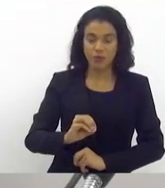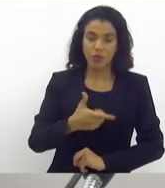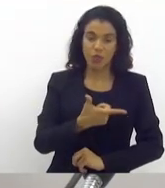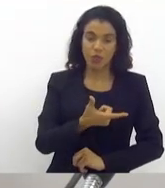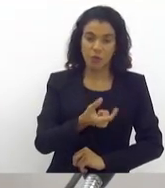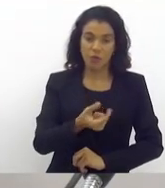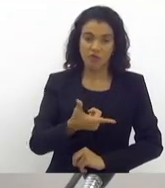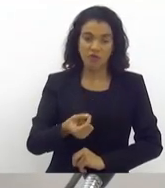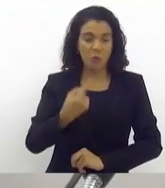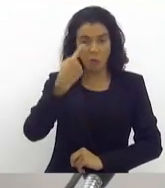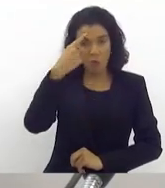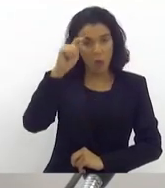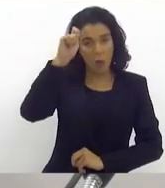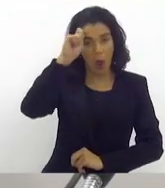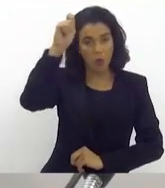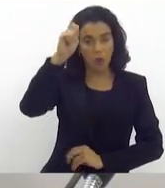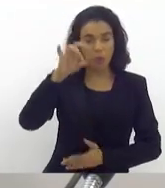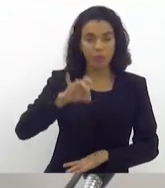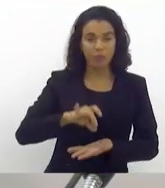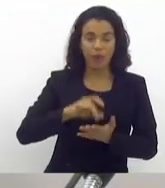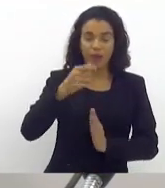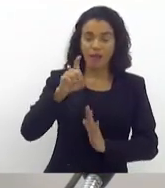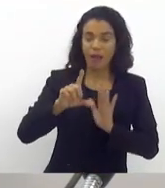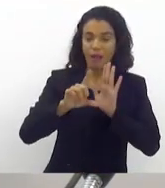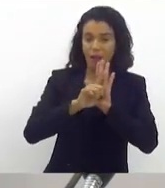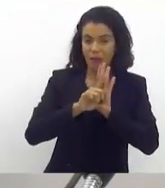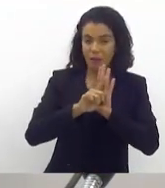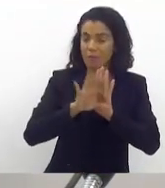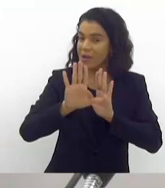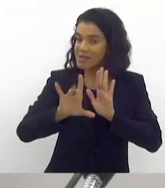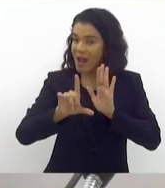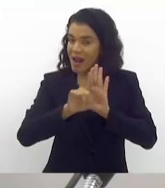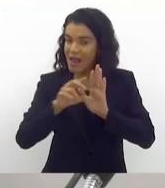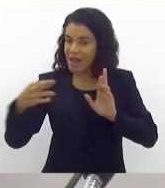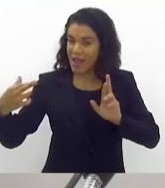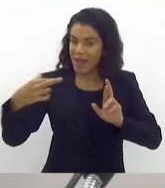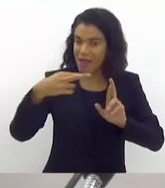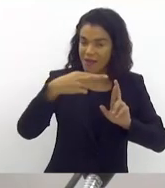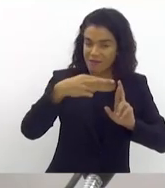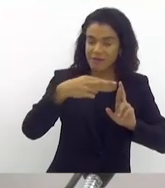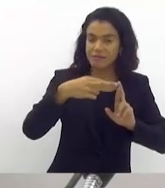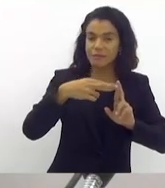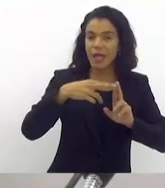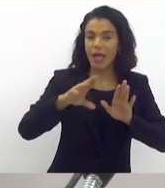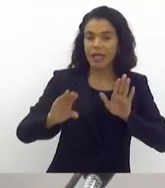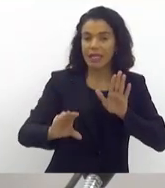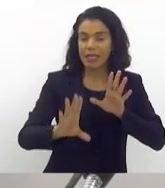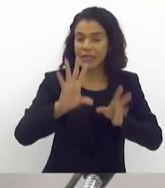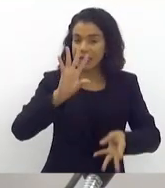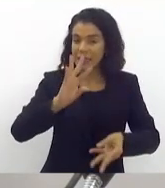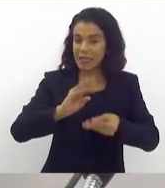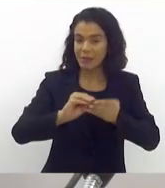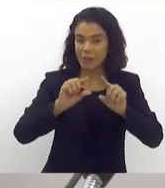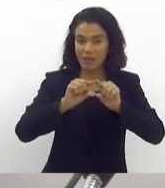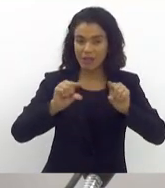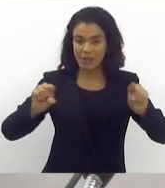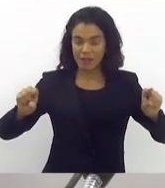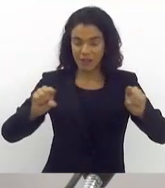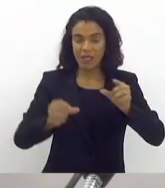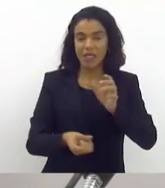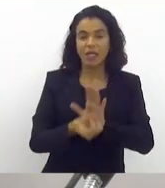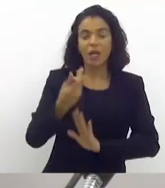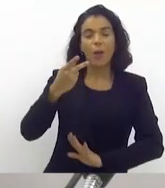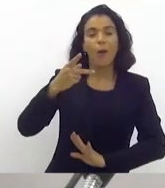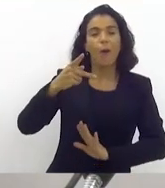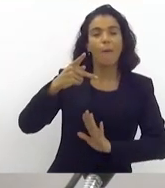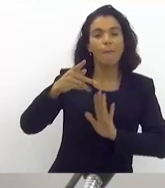original da lei, mas a lei que eu faço referência é que, na ementa, cria a política estadual de